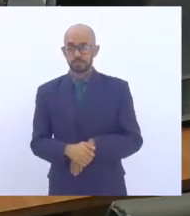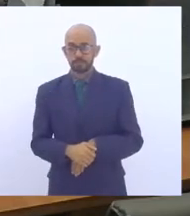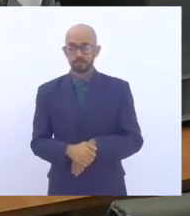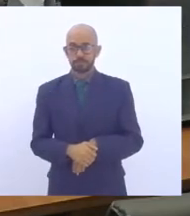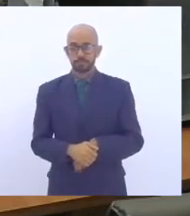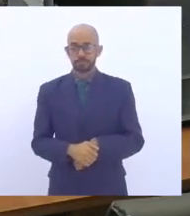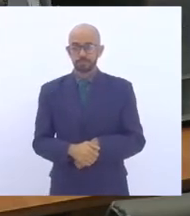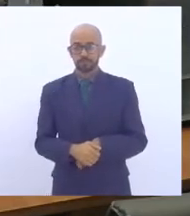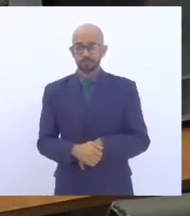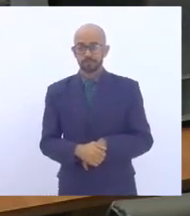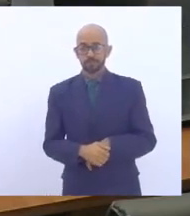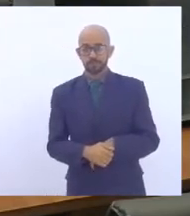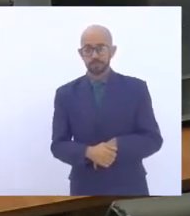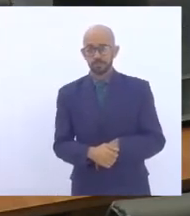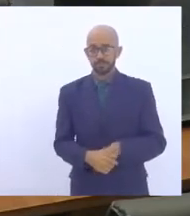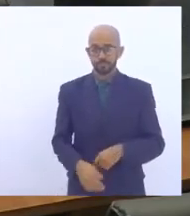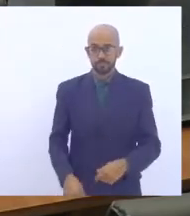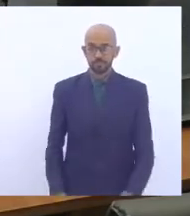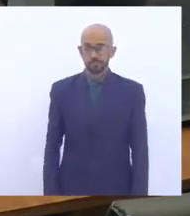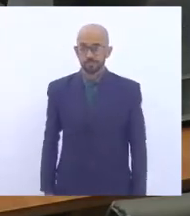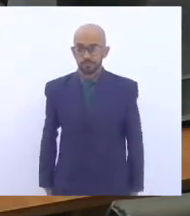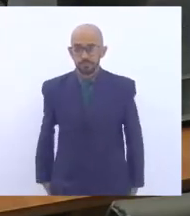E aí